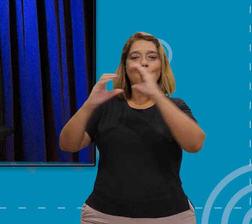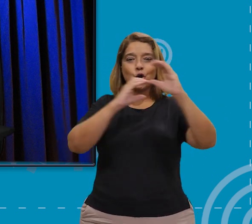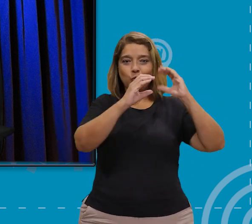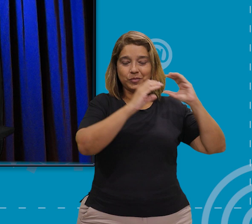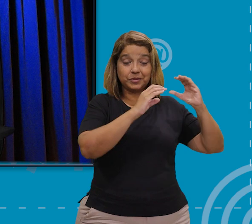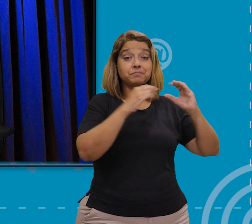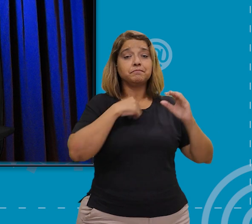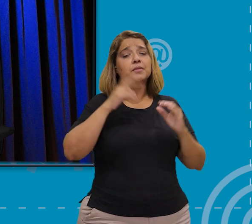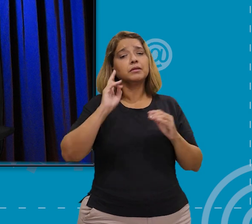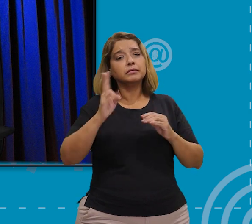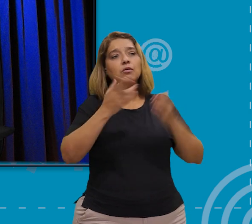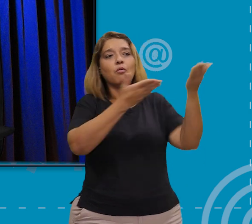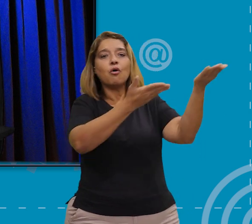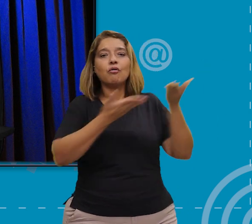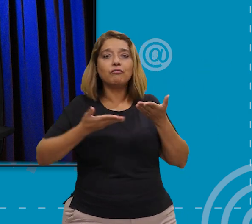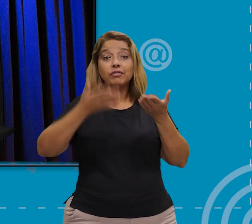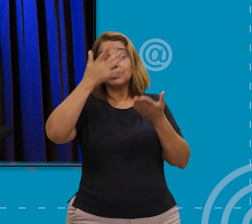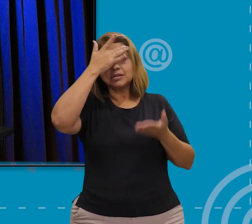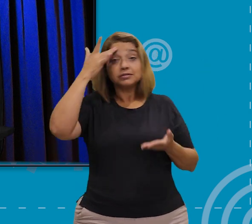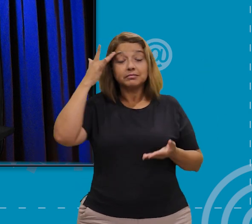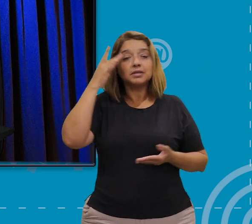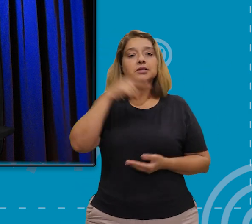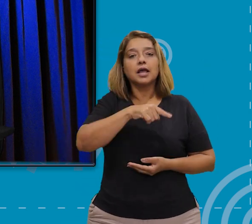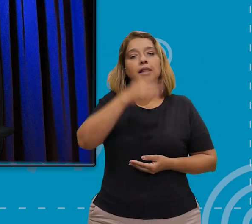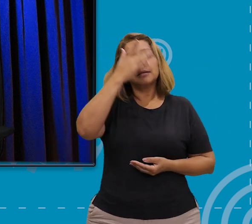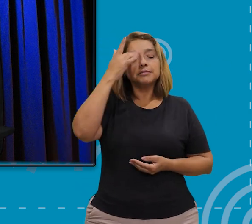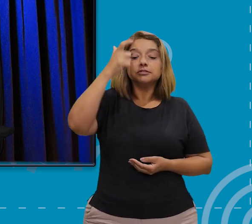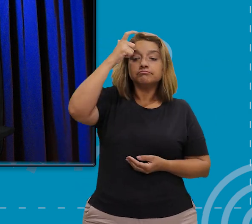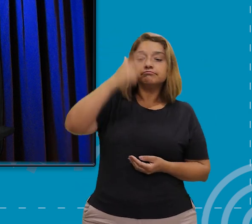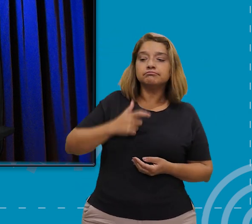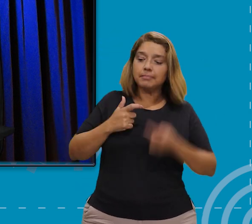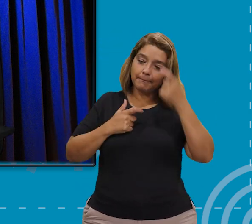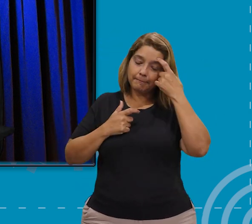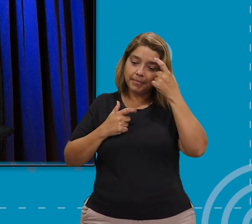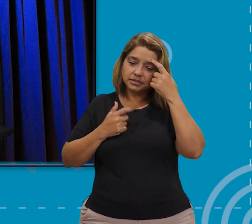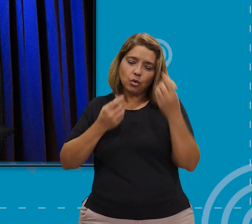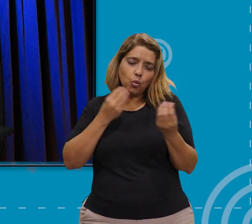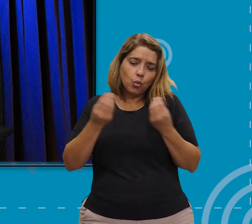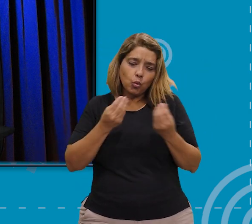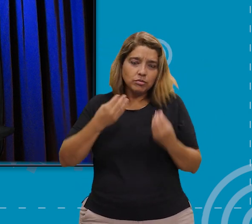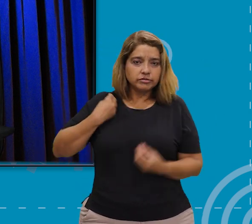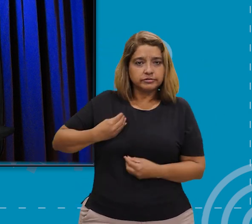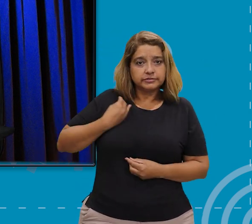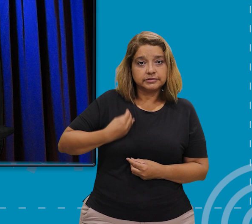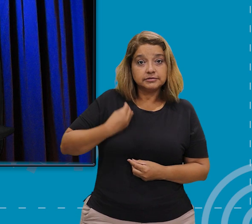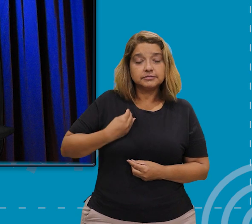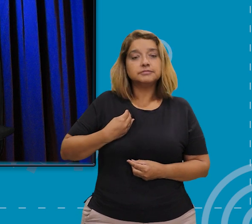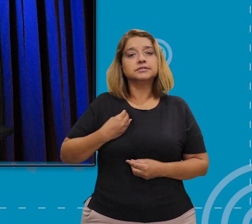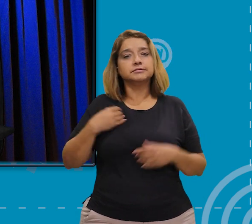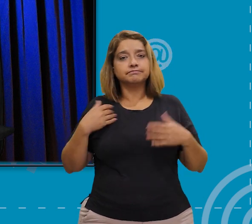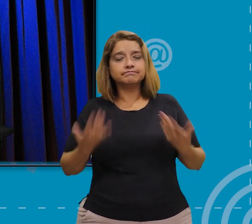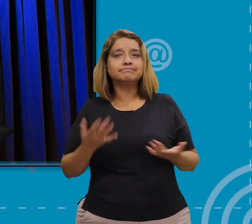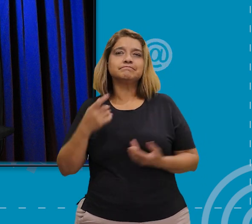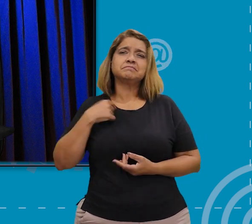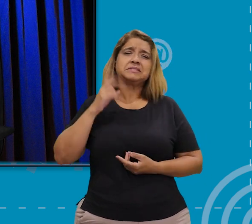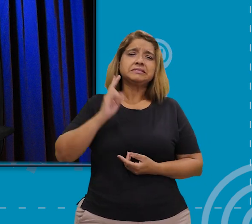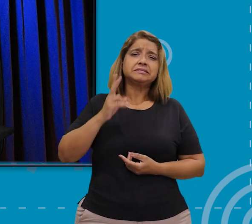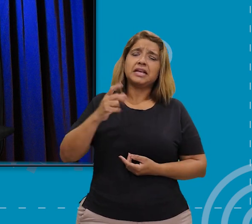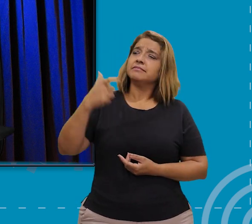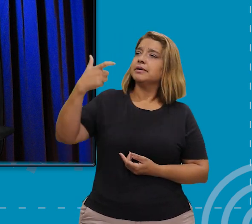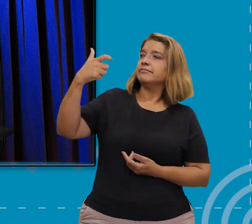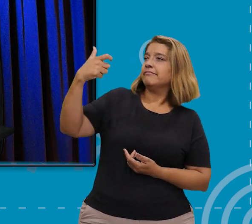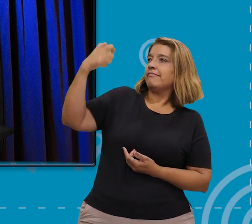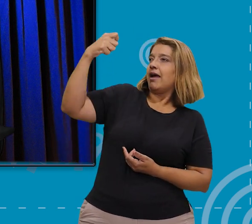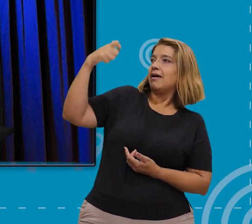estar mudando, né, esse jeito de nos comunicarmos. Eu costumo convidar as pessoas para fazer uma selfie do seu eu